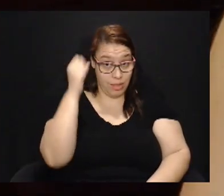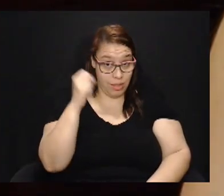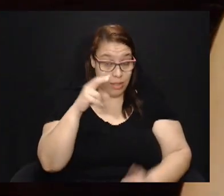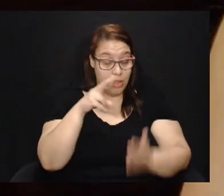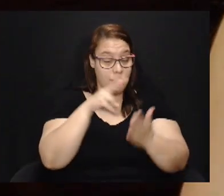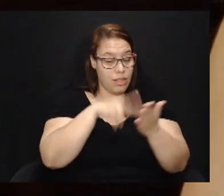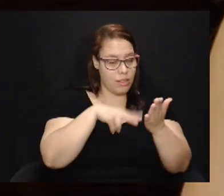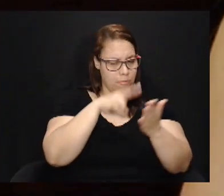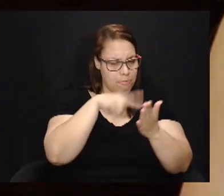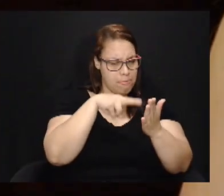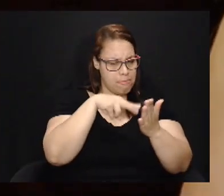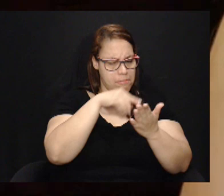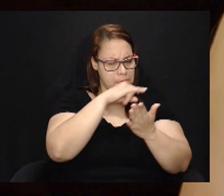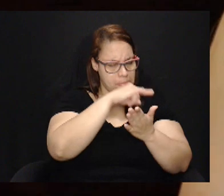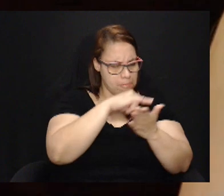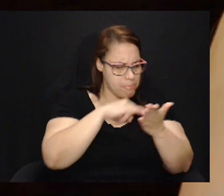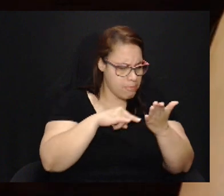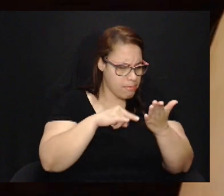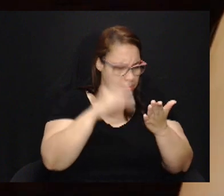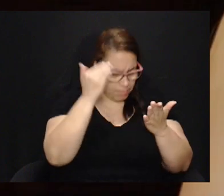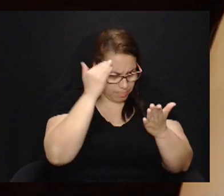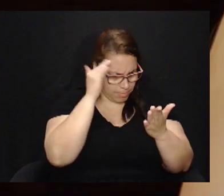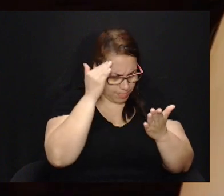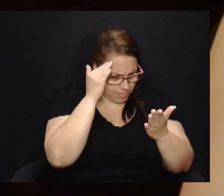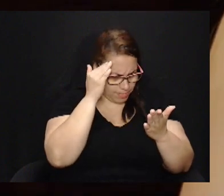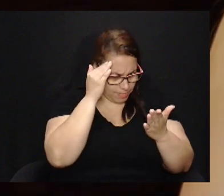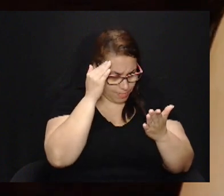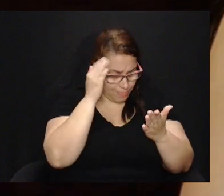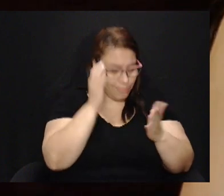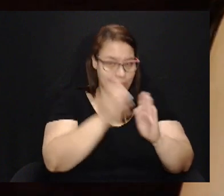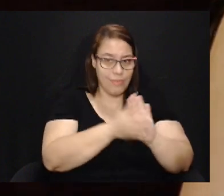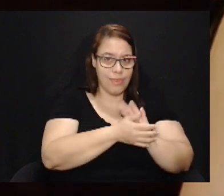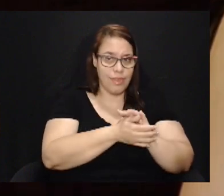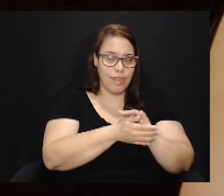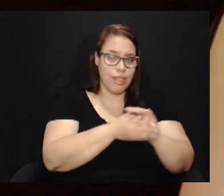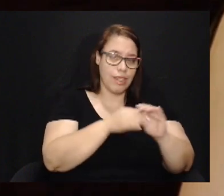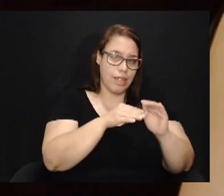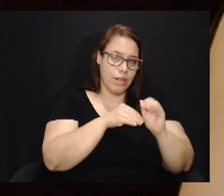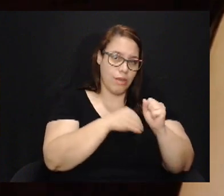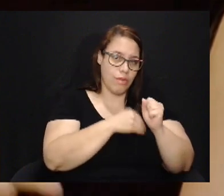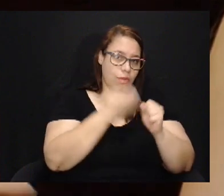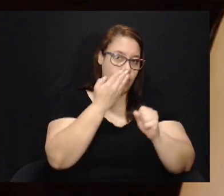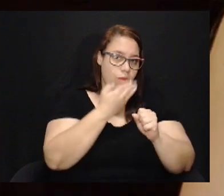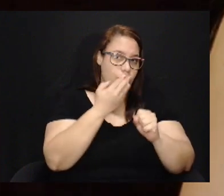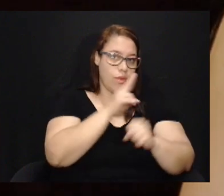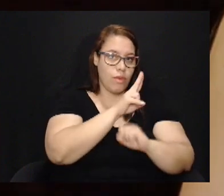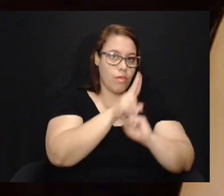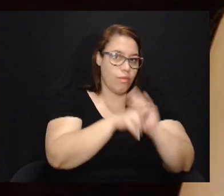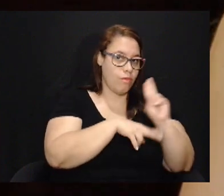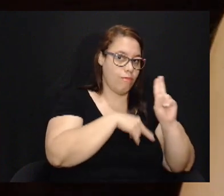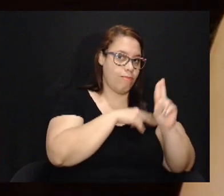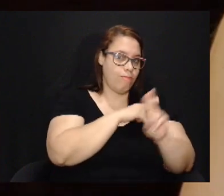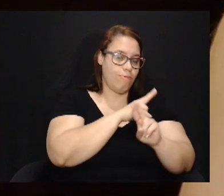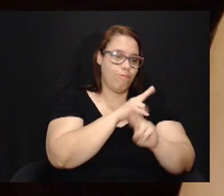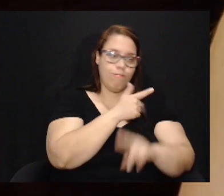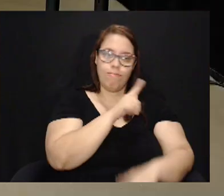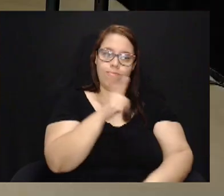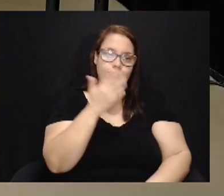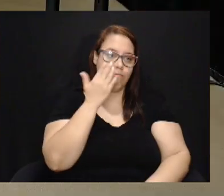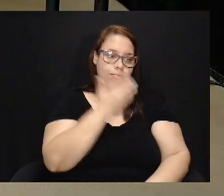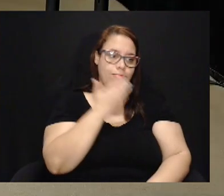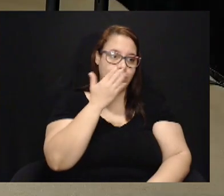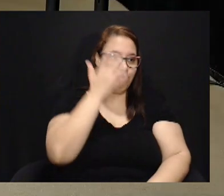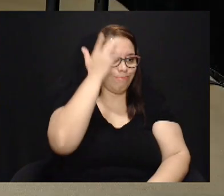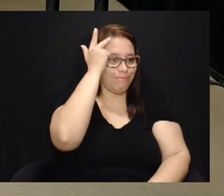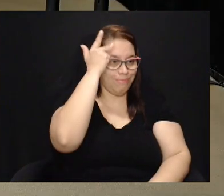entender o que tem ali, que muitas vezes está um pouquinho mascarado, né? O açúcar está com outro nome que não o nome de açúcar. E sem contar que